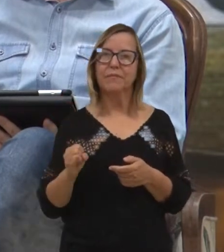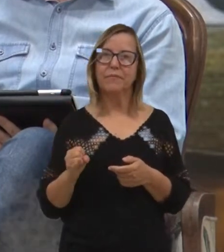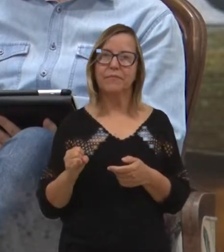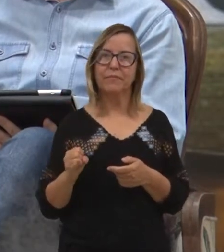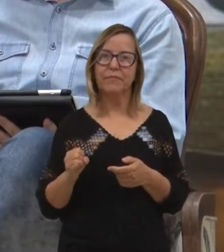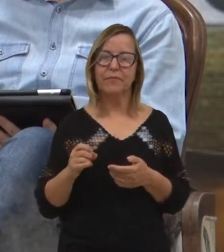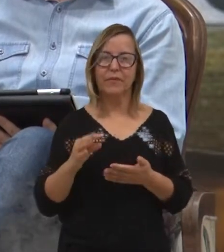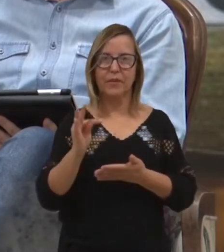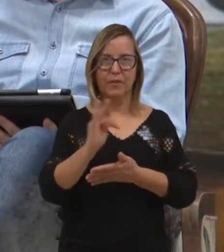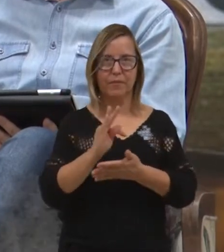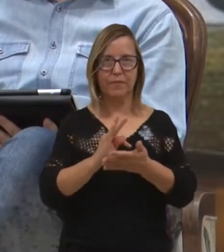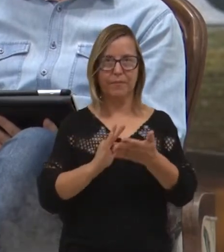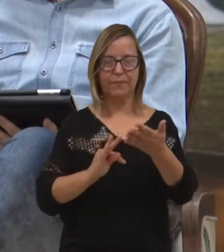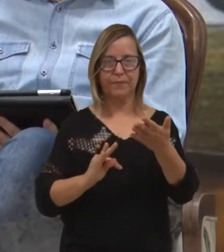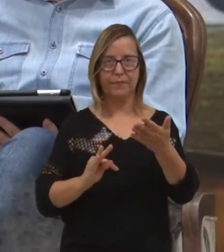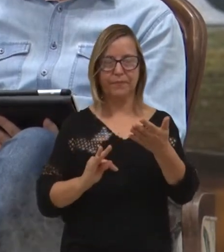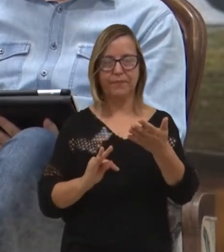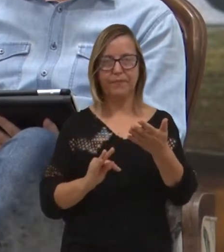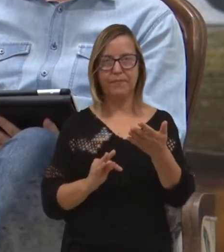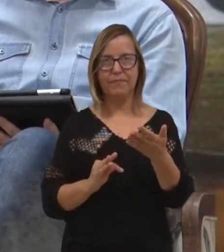no texto